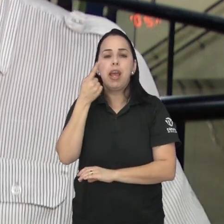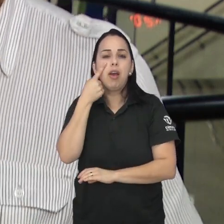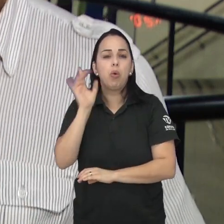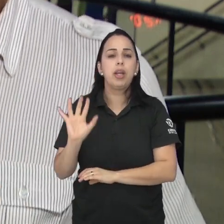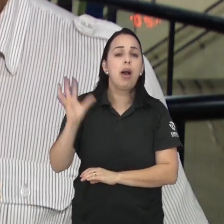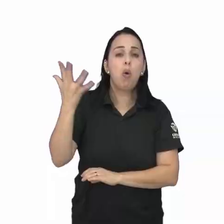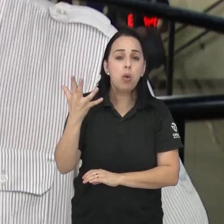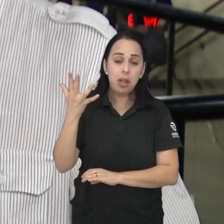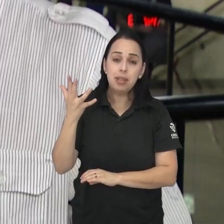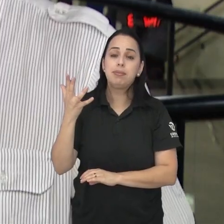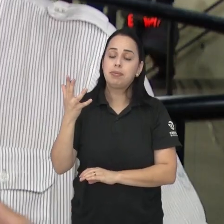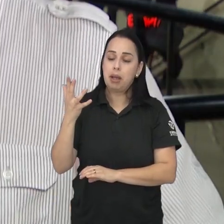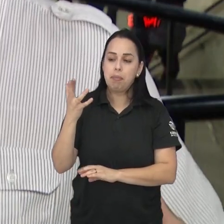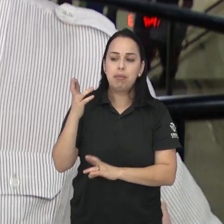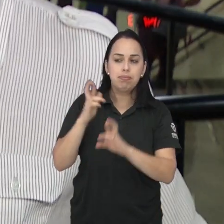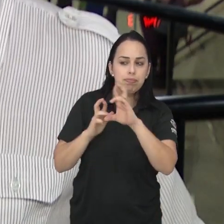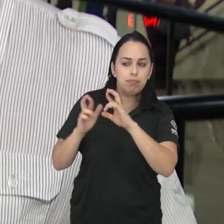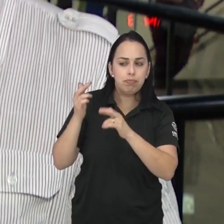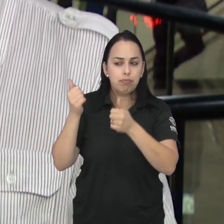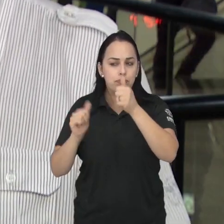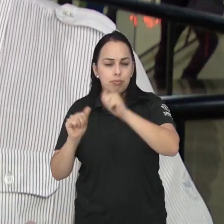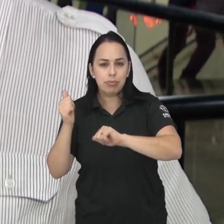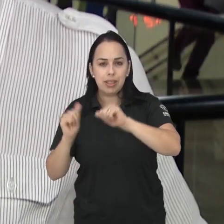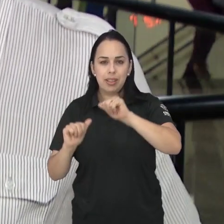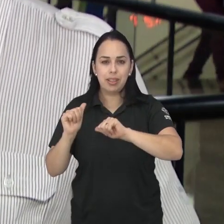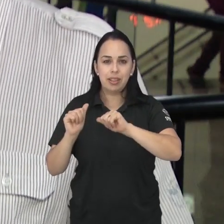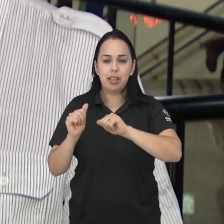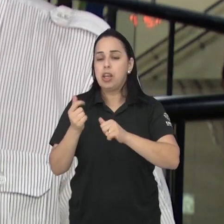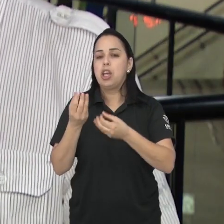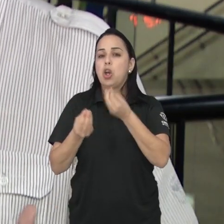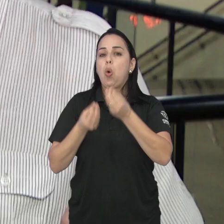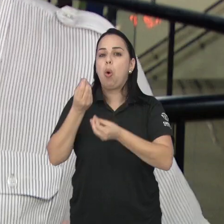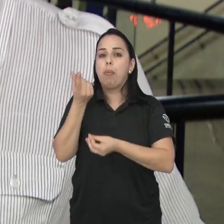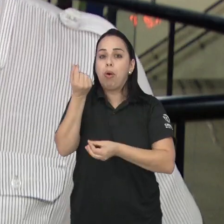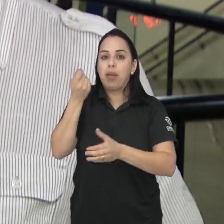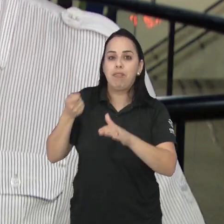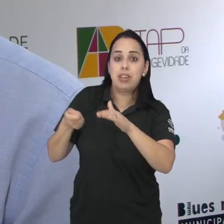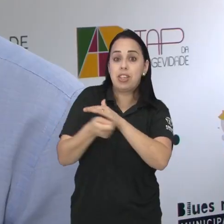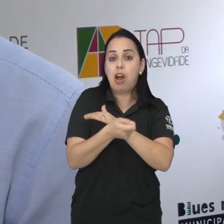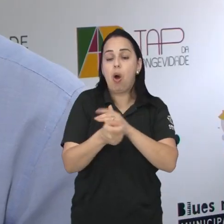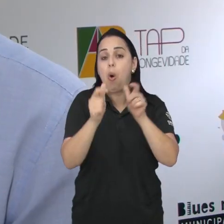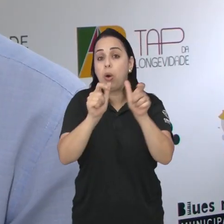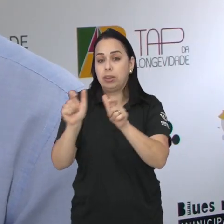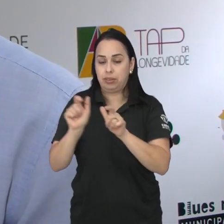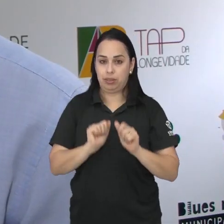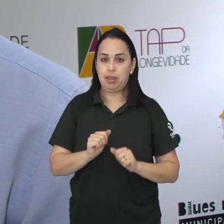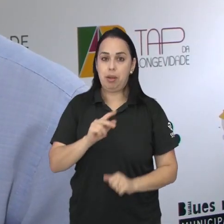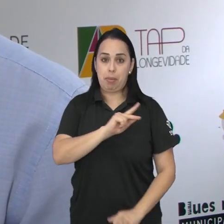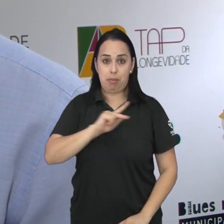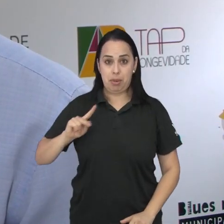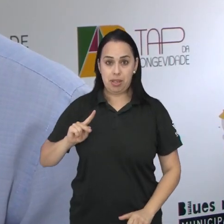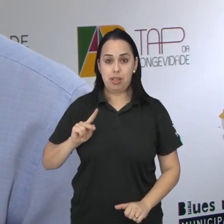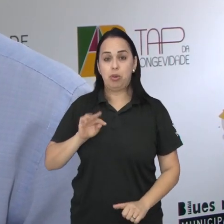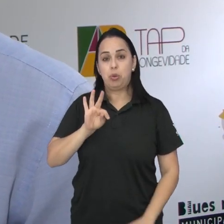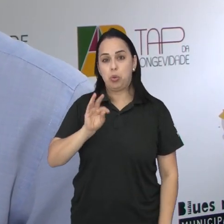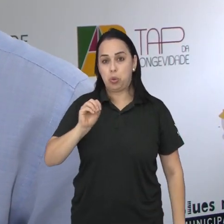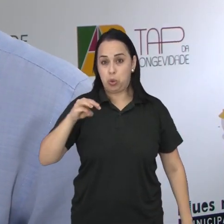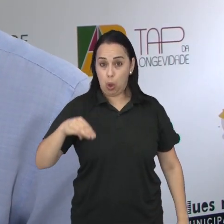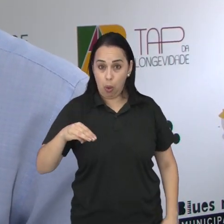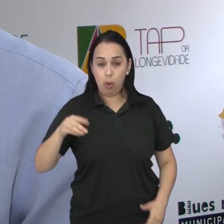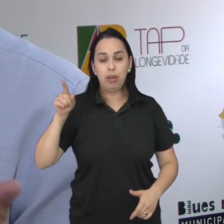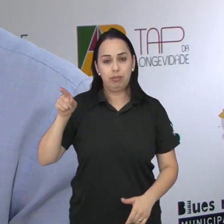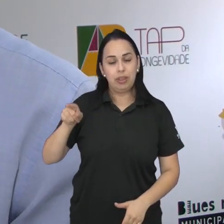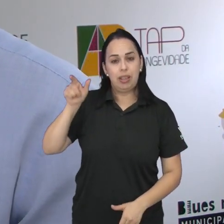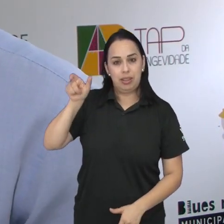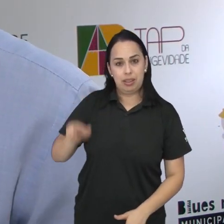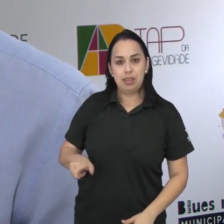está acontecendo, justamente para verificar como vai ser implementado. Para o presidente da Fundação Cultural Cassiano